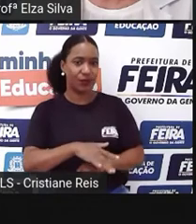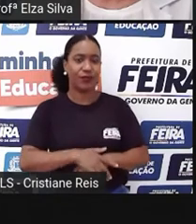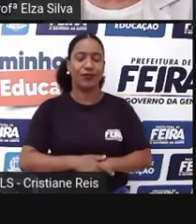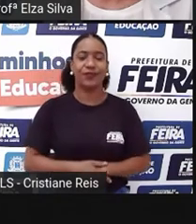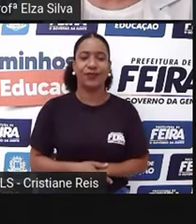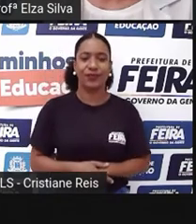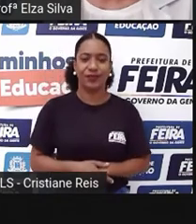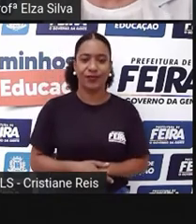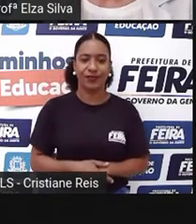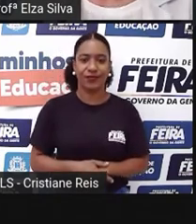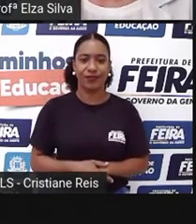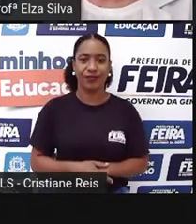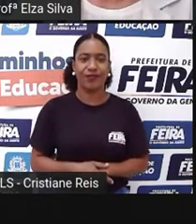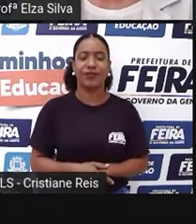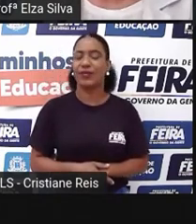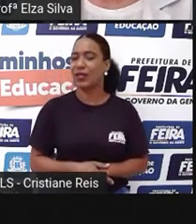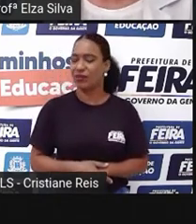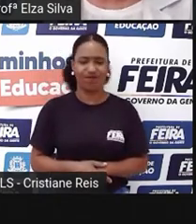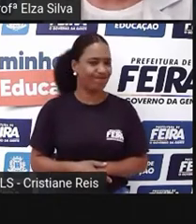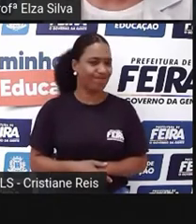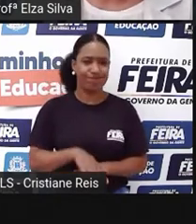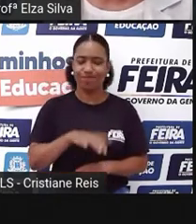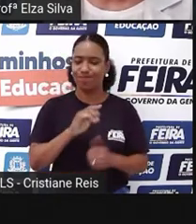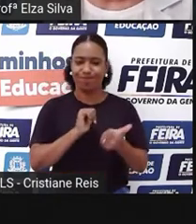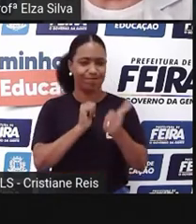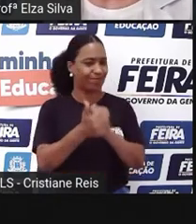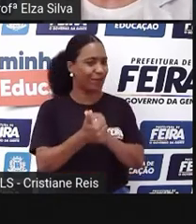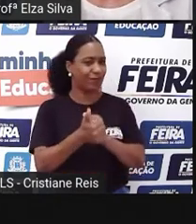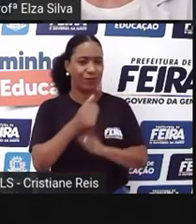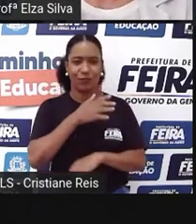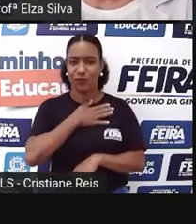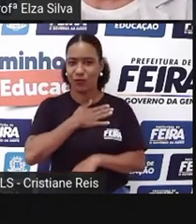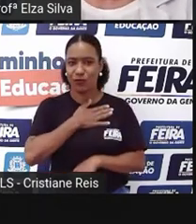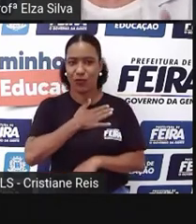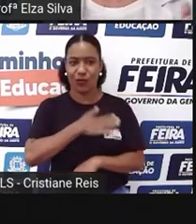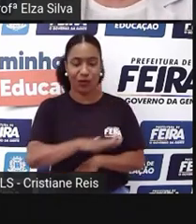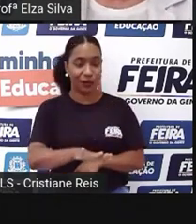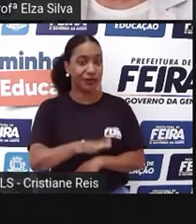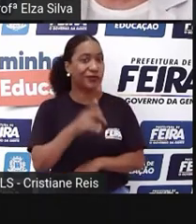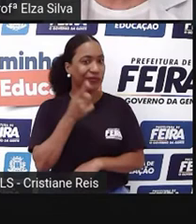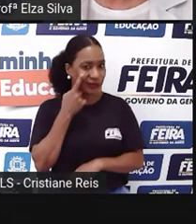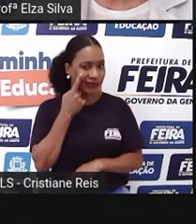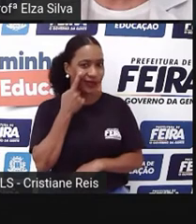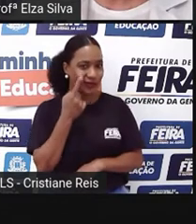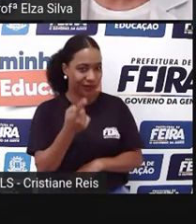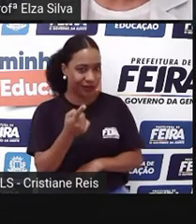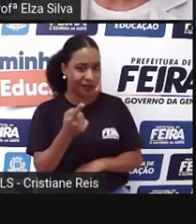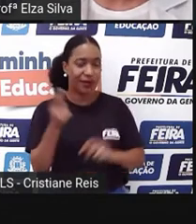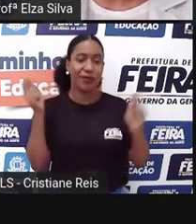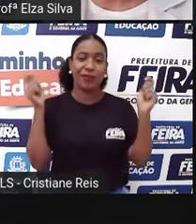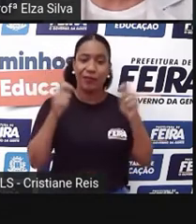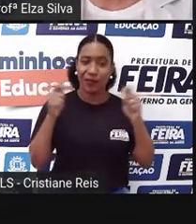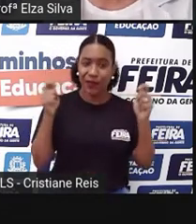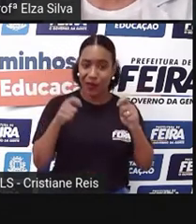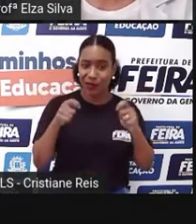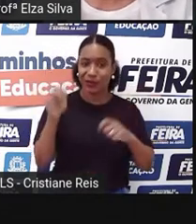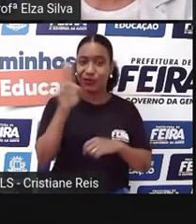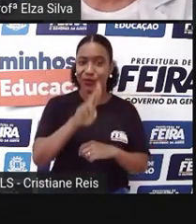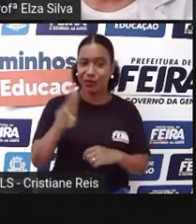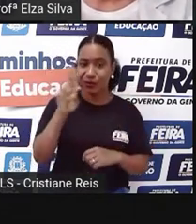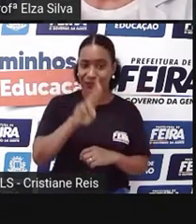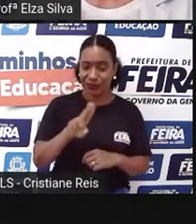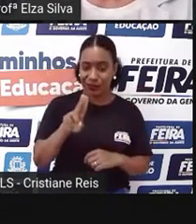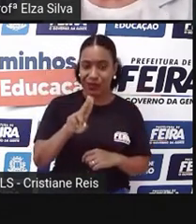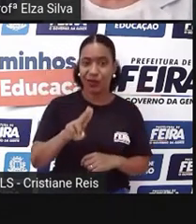like sports. Eu não gosto de esportes. Então, observe que tanto eu posso utilizar I